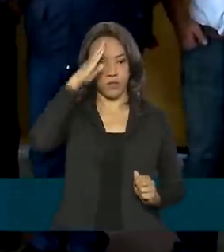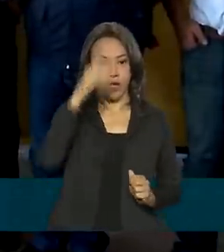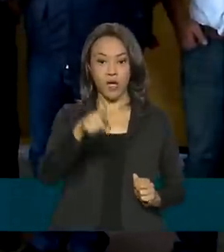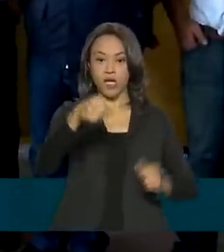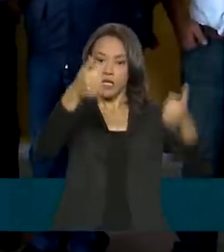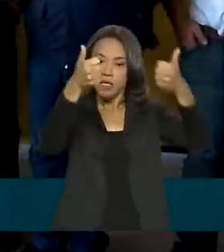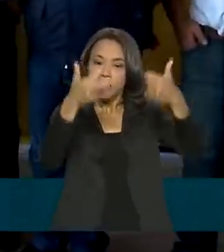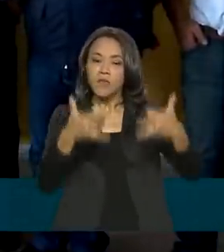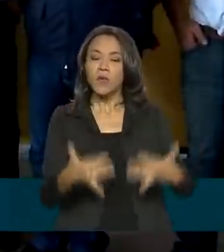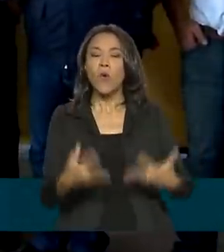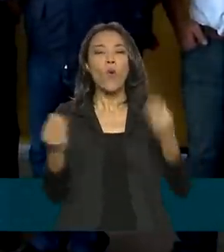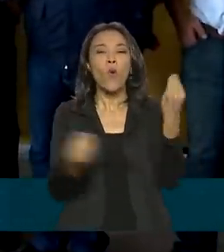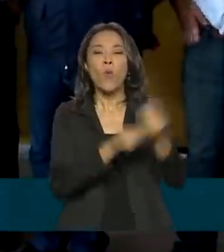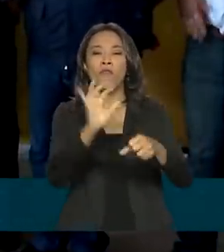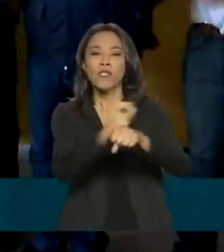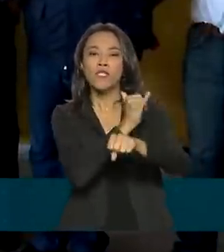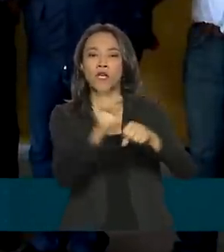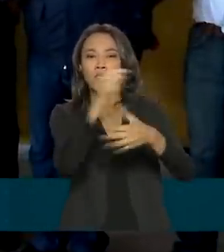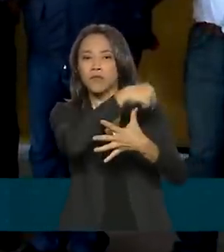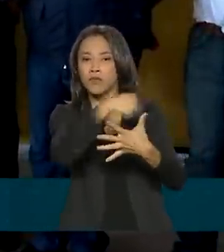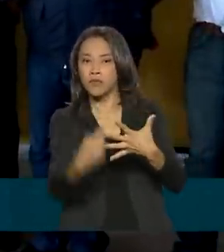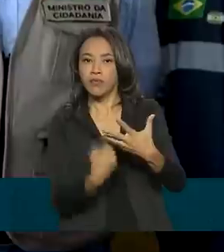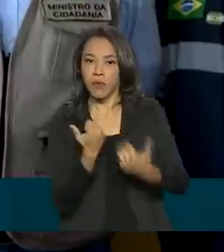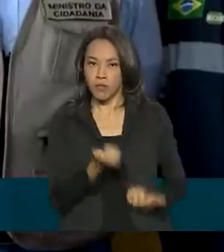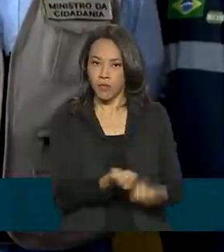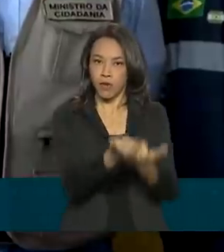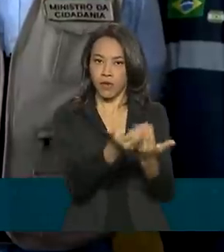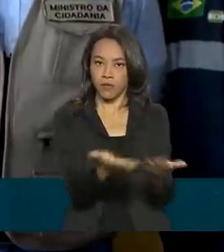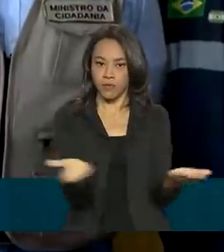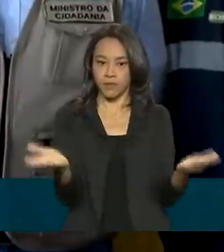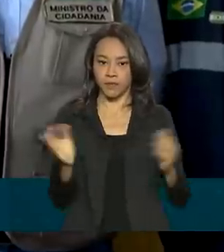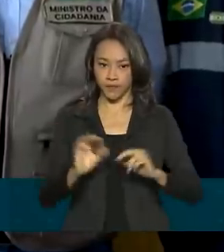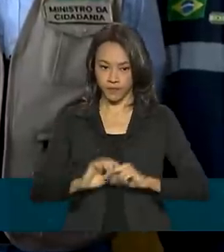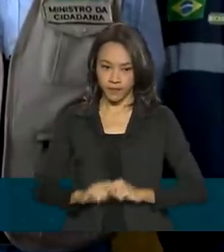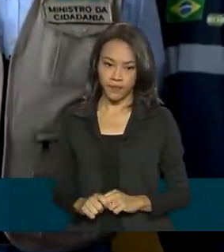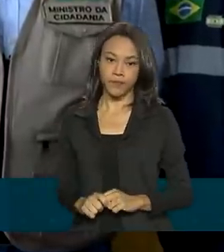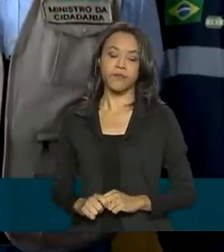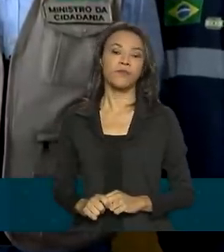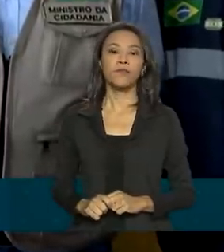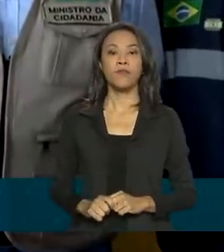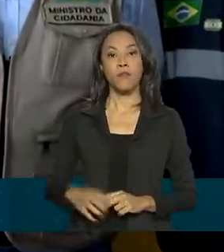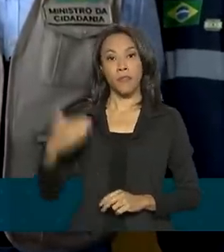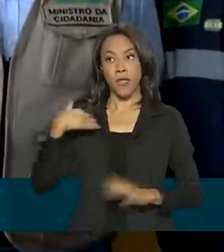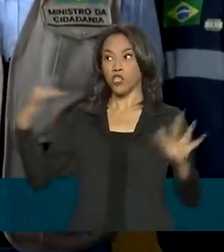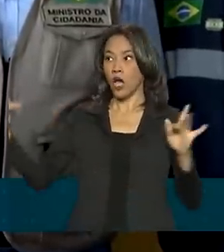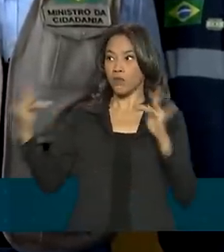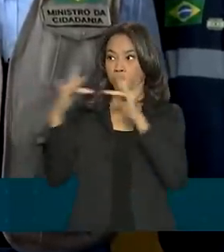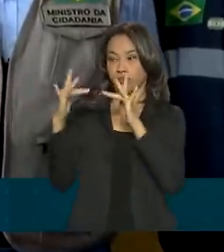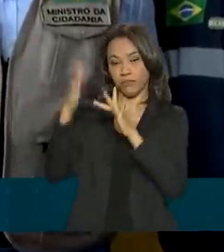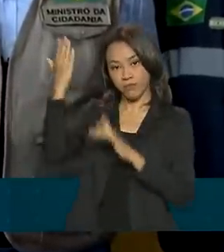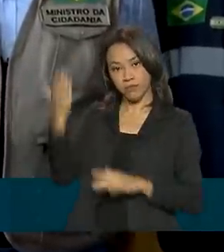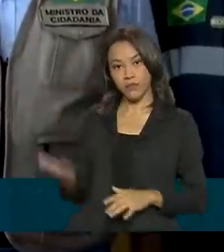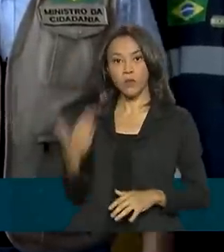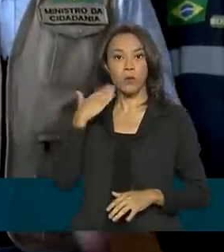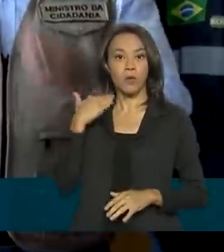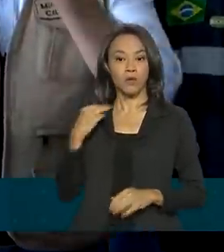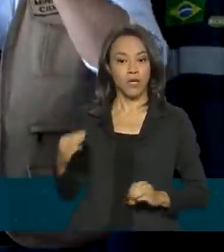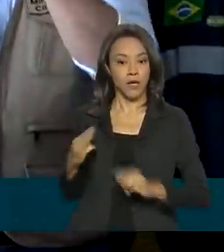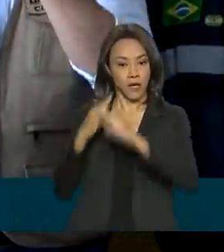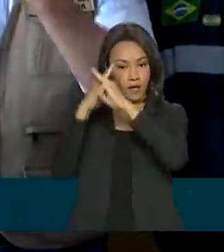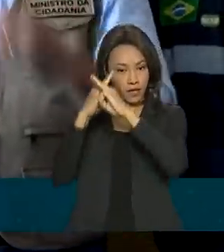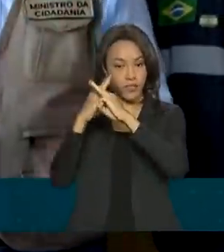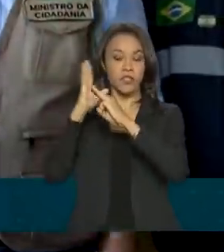medidas emergenciais para a região até o momento. A Caixa Econômica Federal, conforme já contactado com Pedro Guimarães, começará no